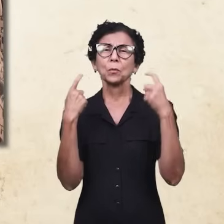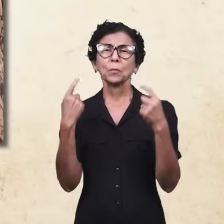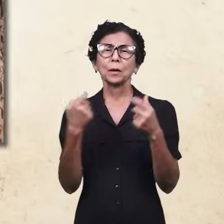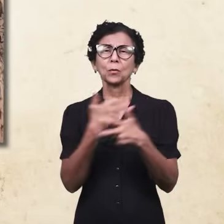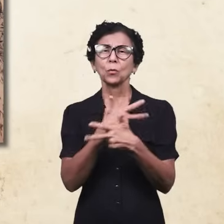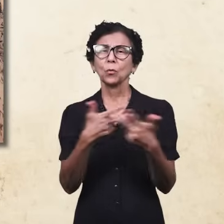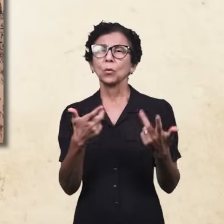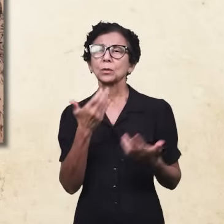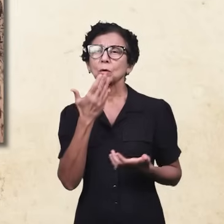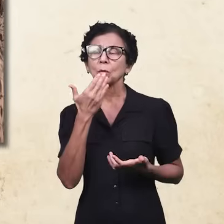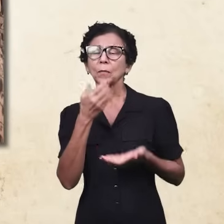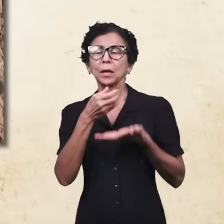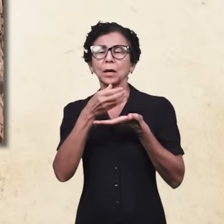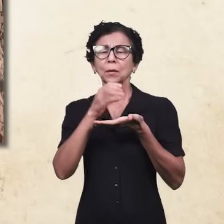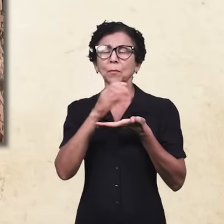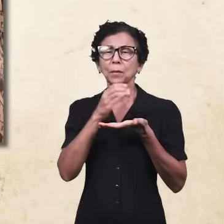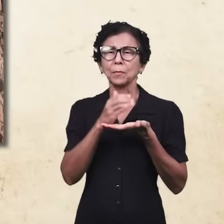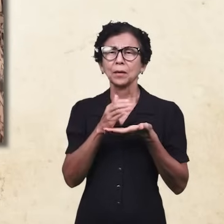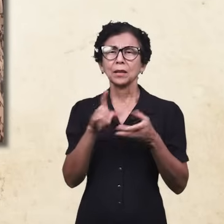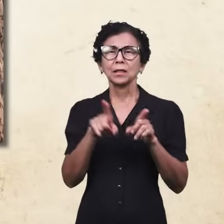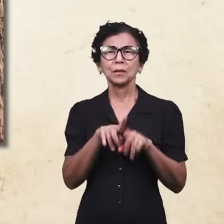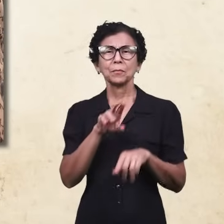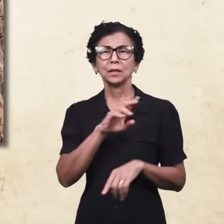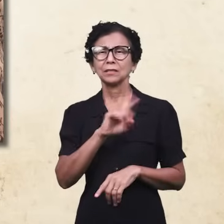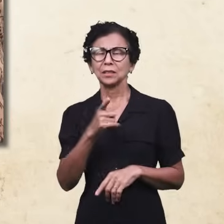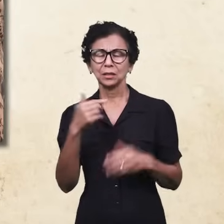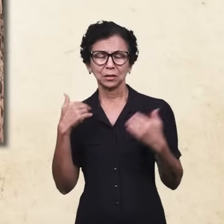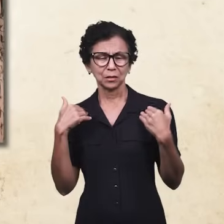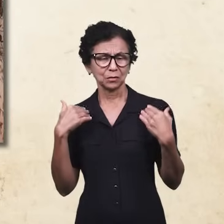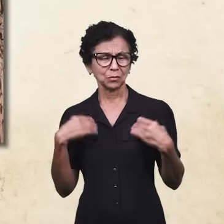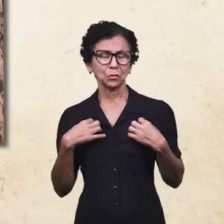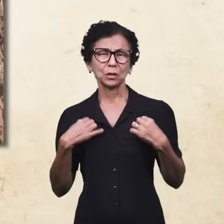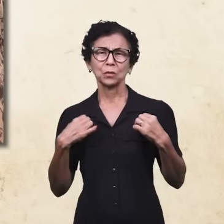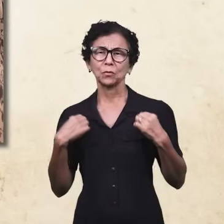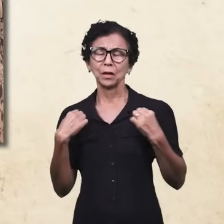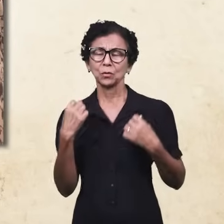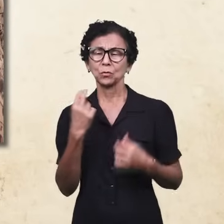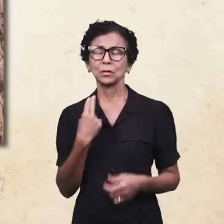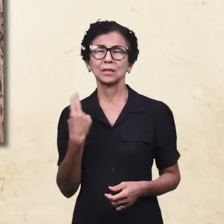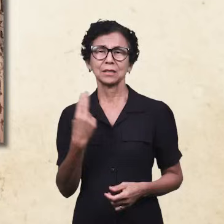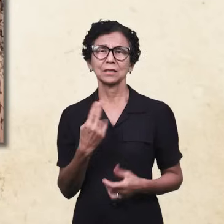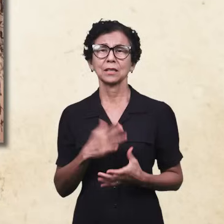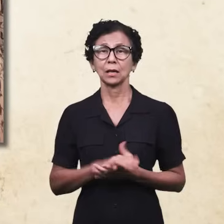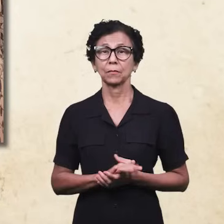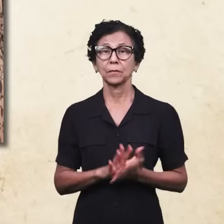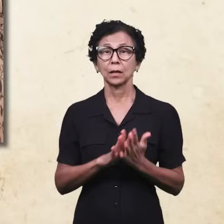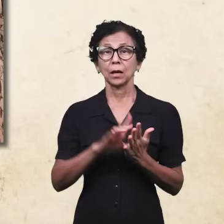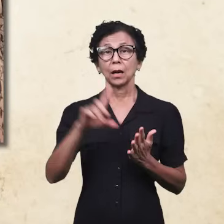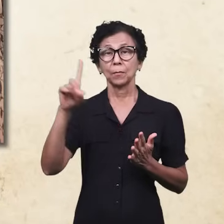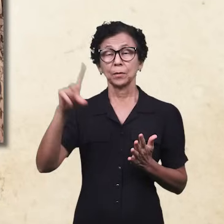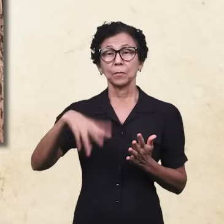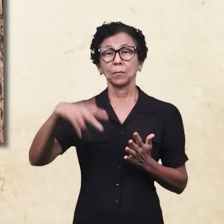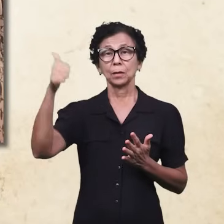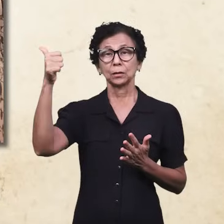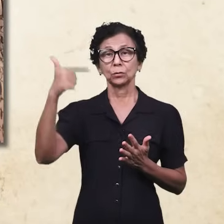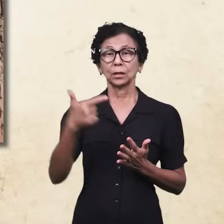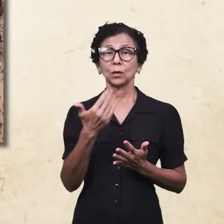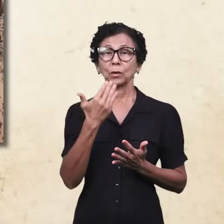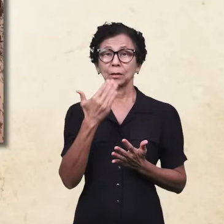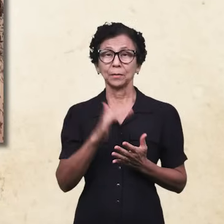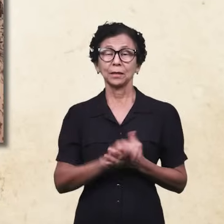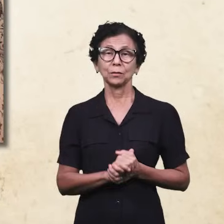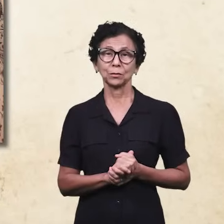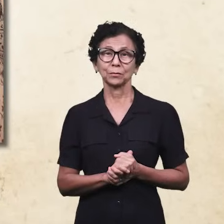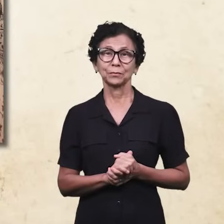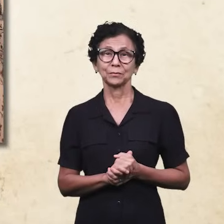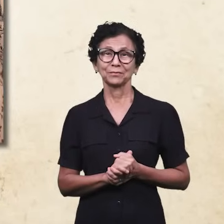ou pelo que aveis de beber nem quanto ao vosso corpo pelo que hav de vestir não é a vida mais do que o mantimento e o